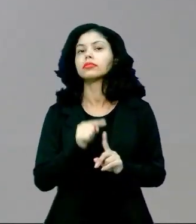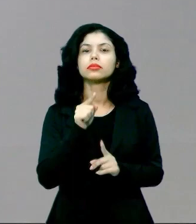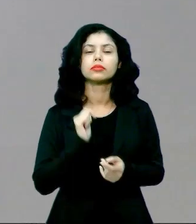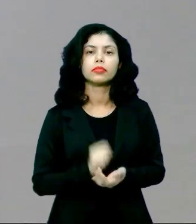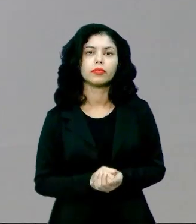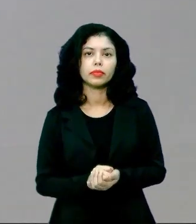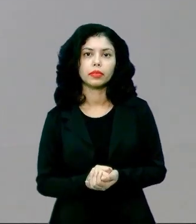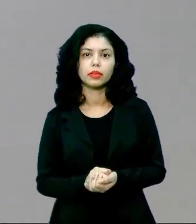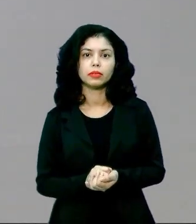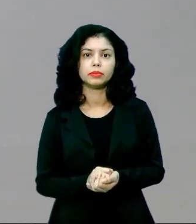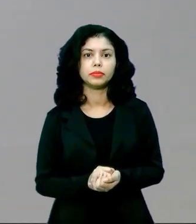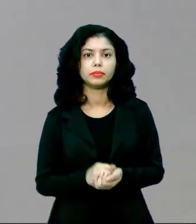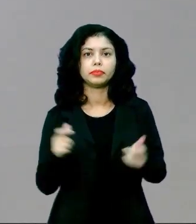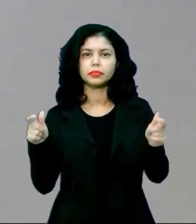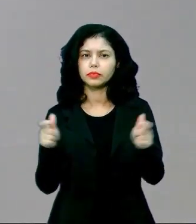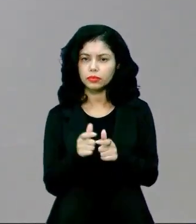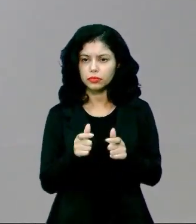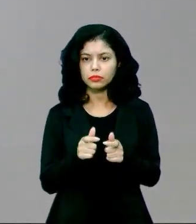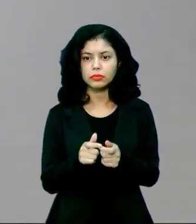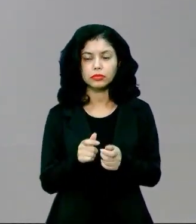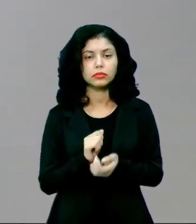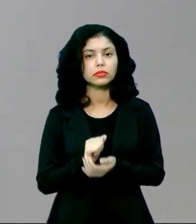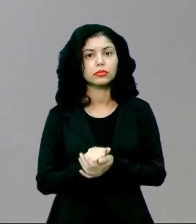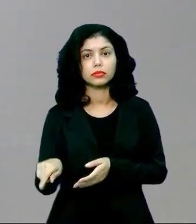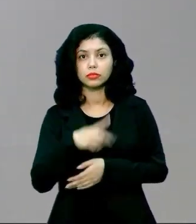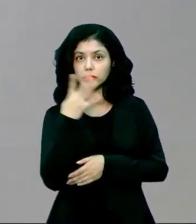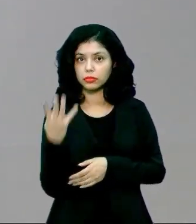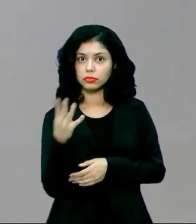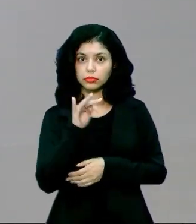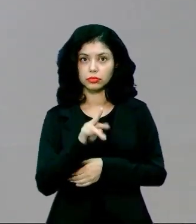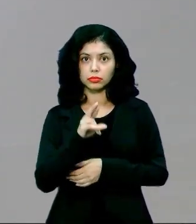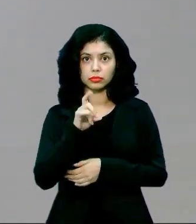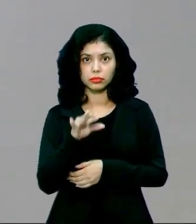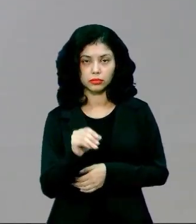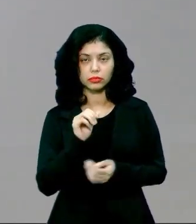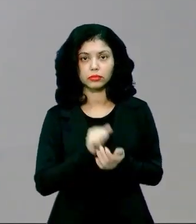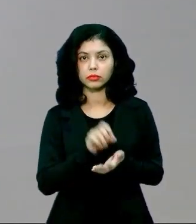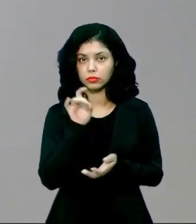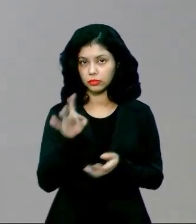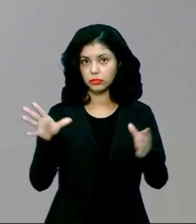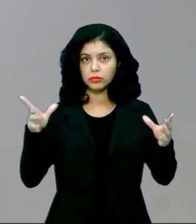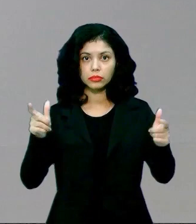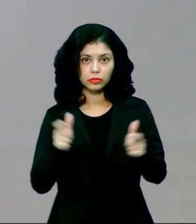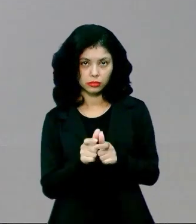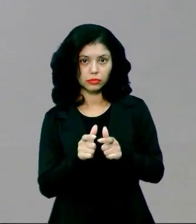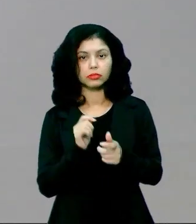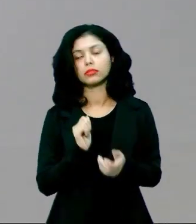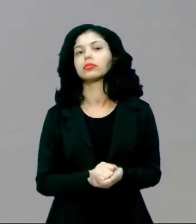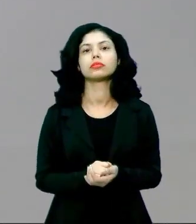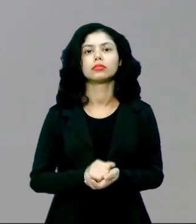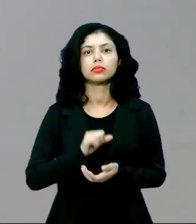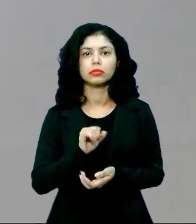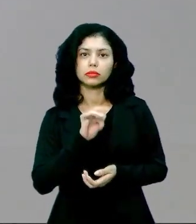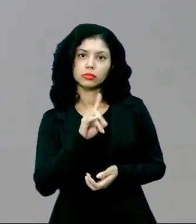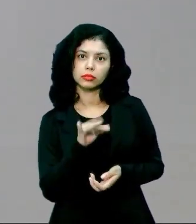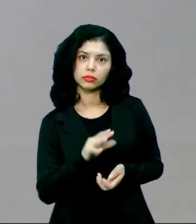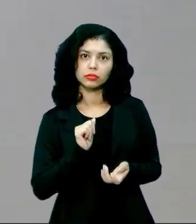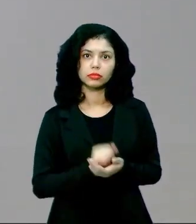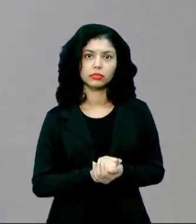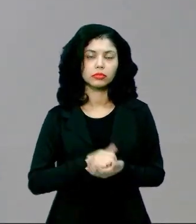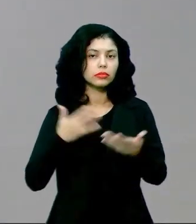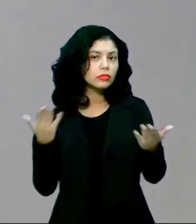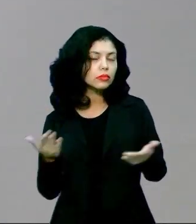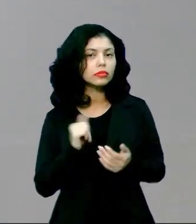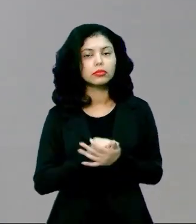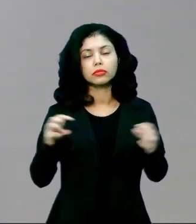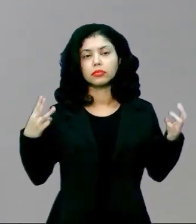aumenta. Quando eu faço uma diluição, eu não mexo na quantidade de soluto, eu apenas vou diluir esse soluto, então a massa do